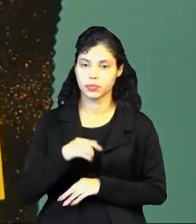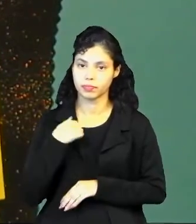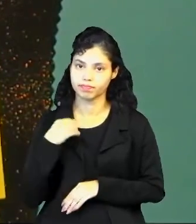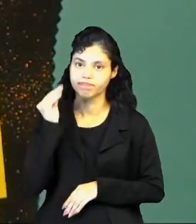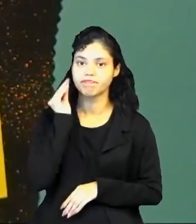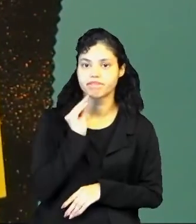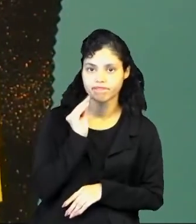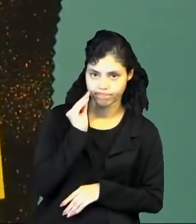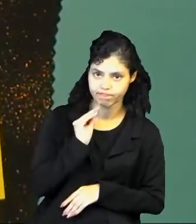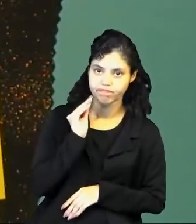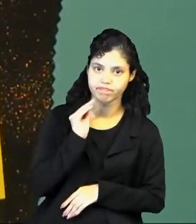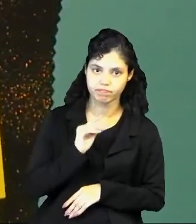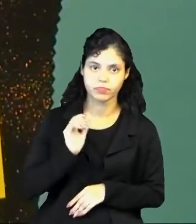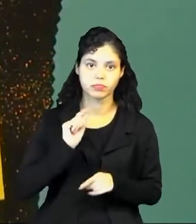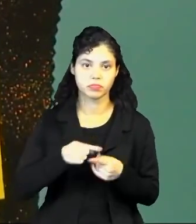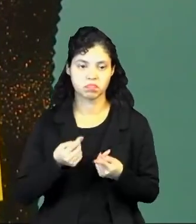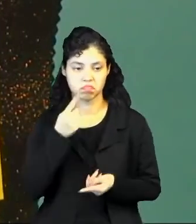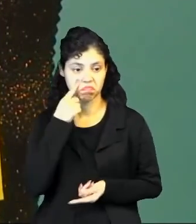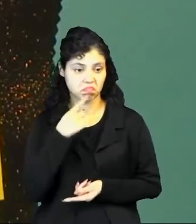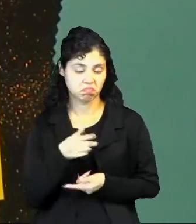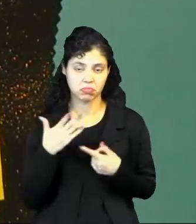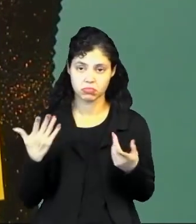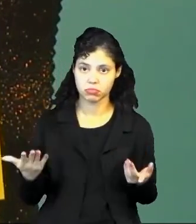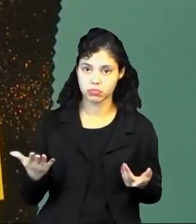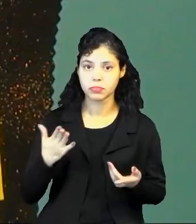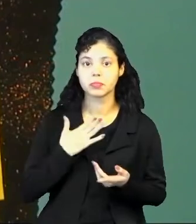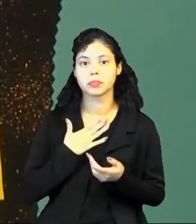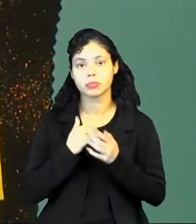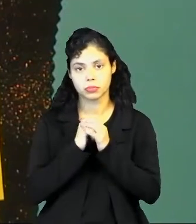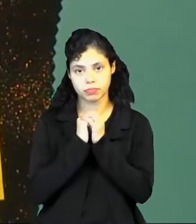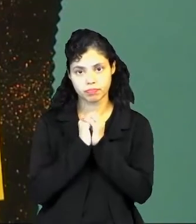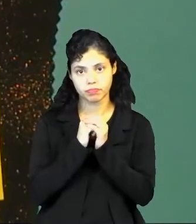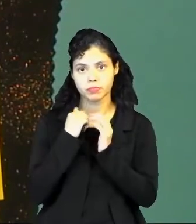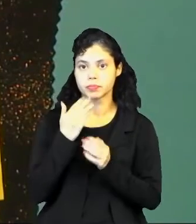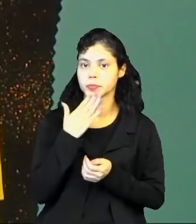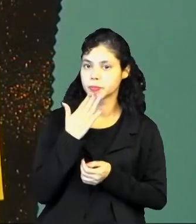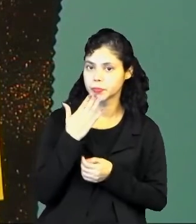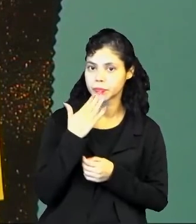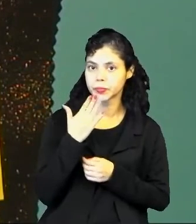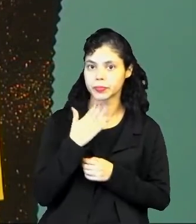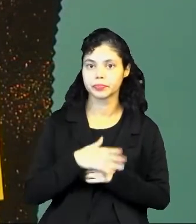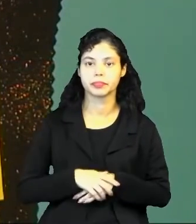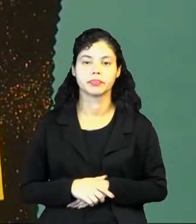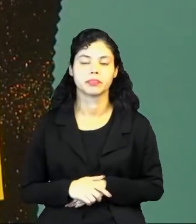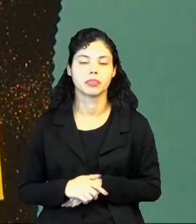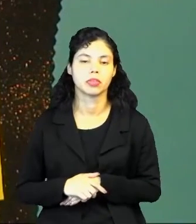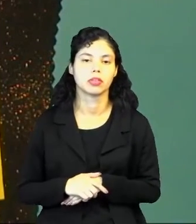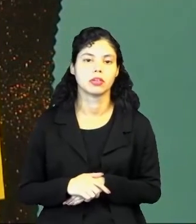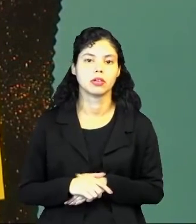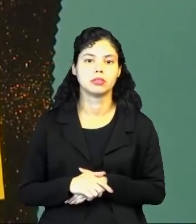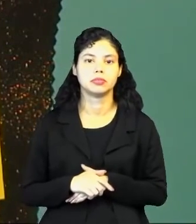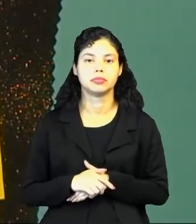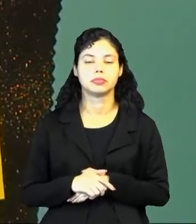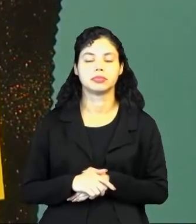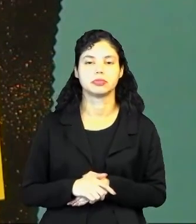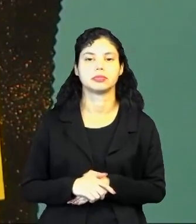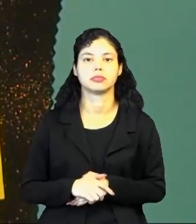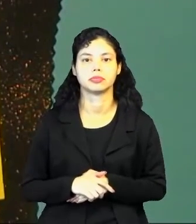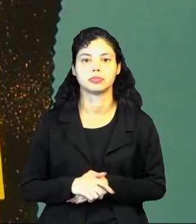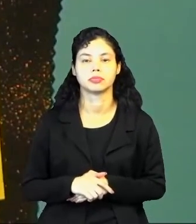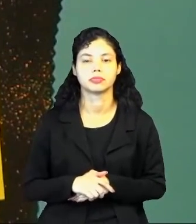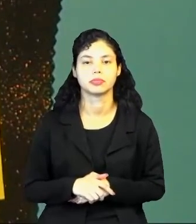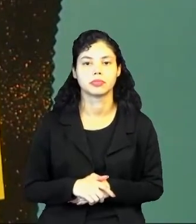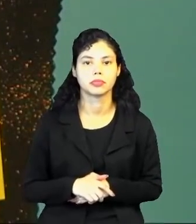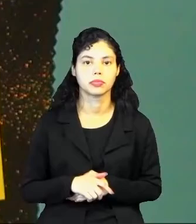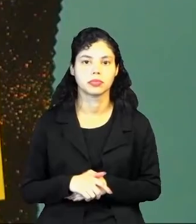príncipe naquela situação, mas ele nem ouviu os meus, né? Me referindo à pessoa